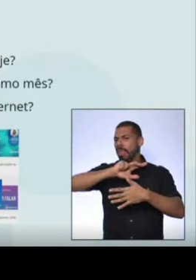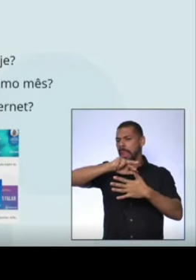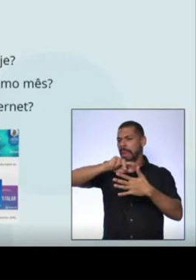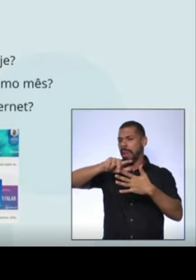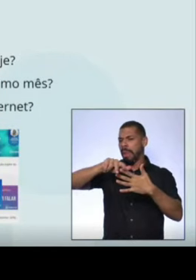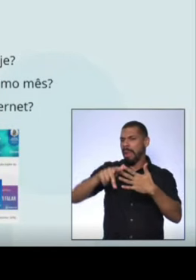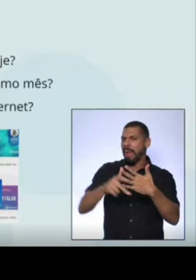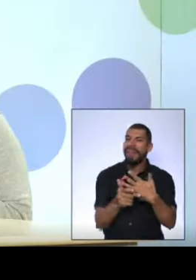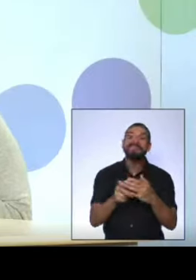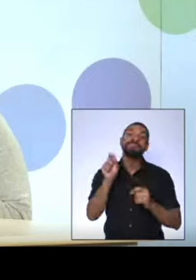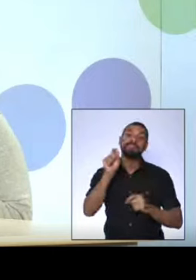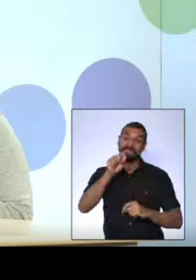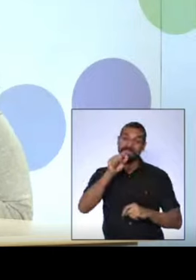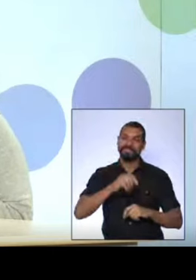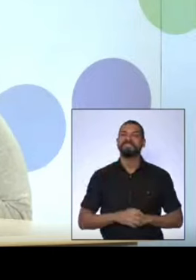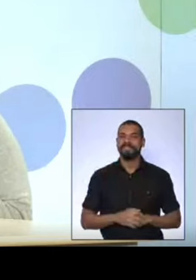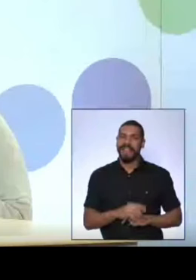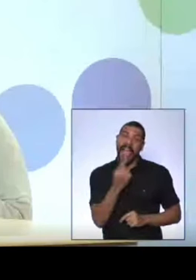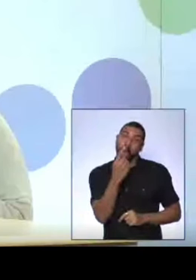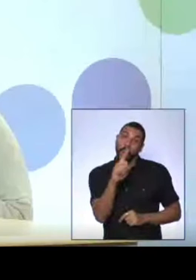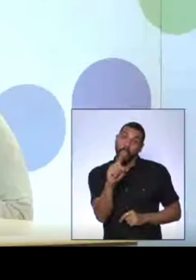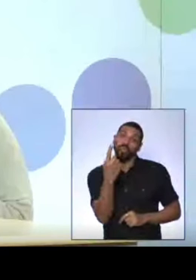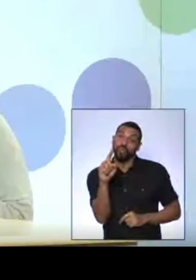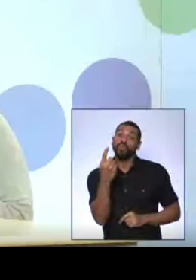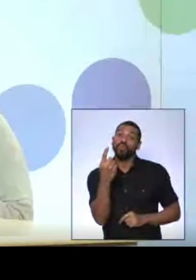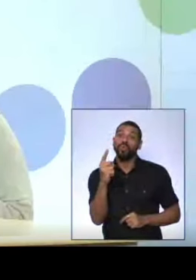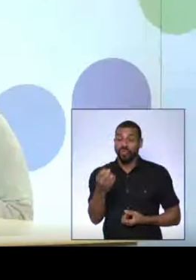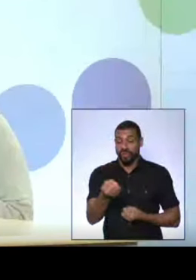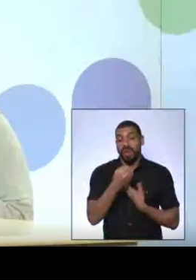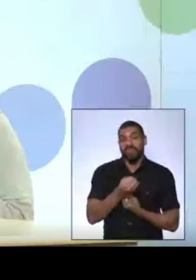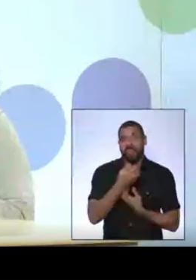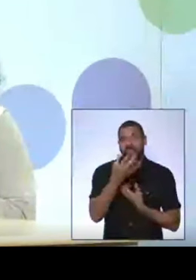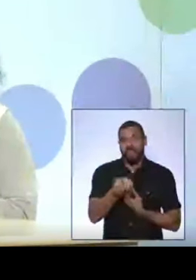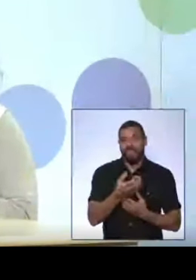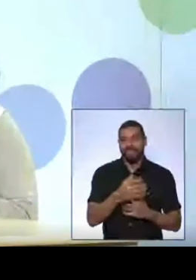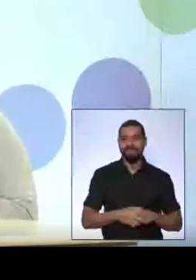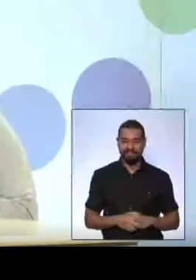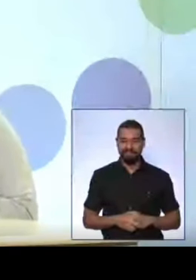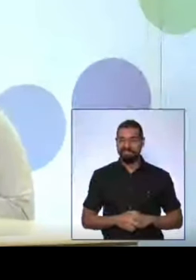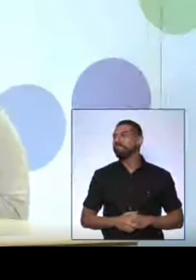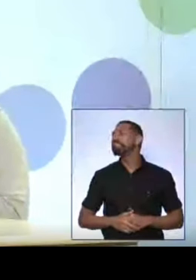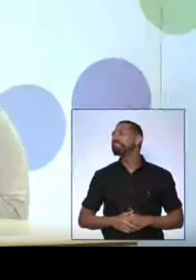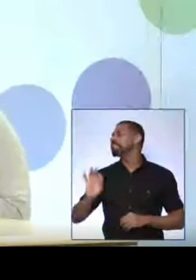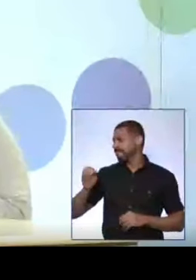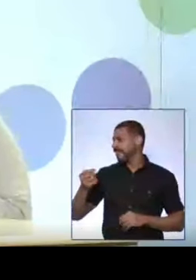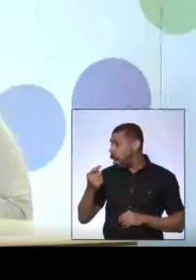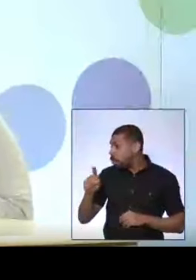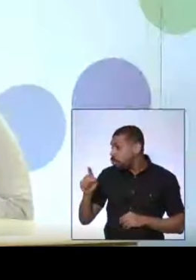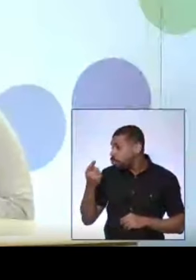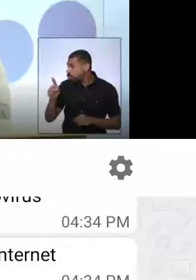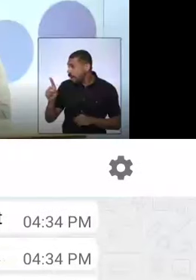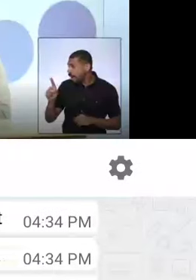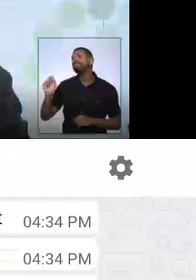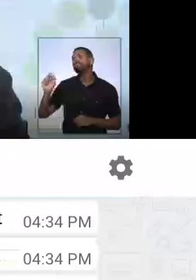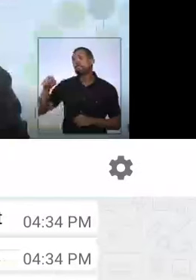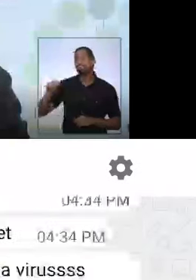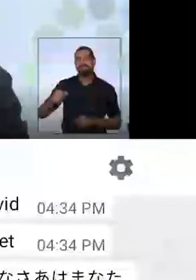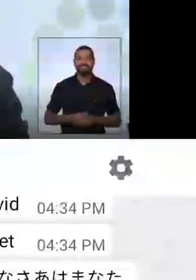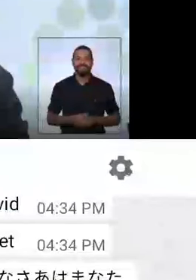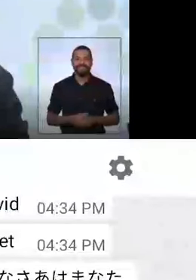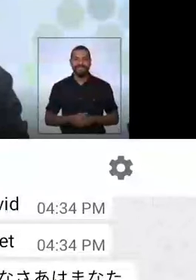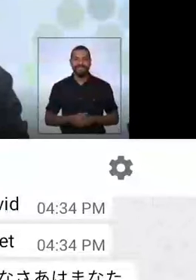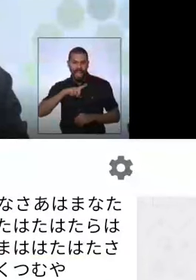escrevendo que esta é a última notícia, né? A última notícia é coronavírus? Coronavírus. Algo além